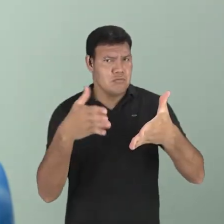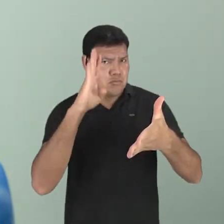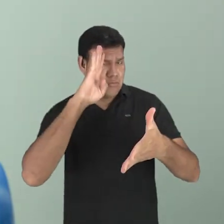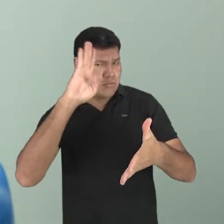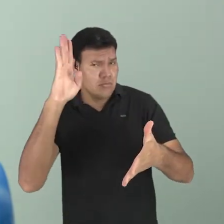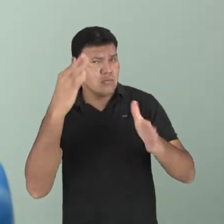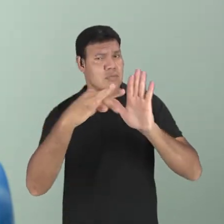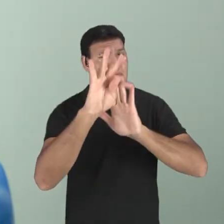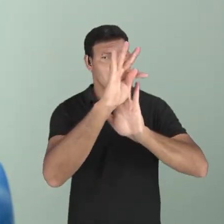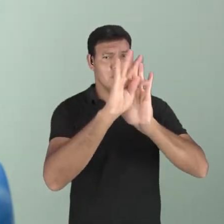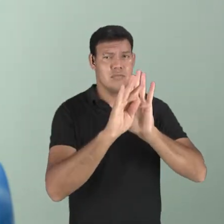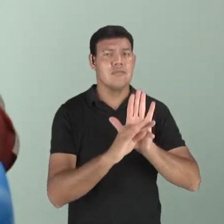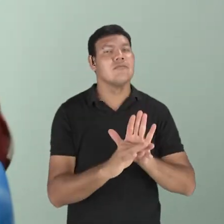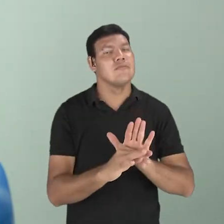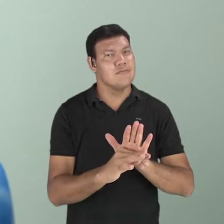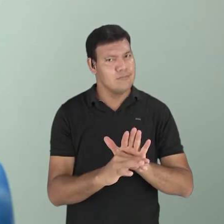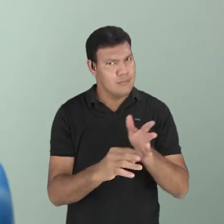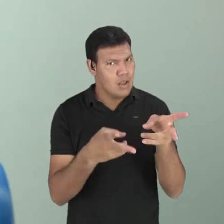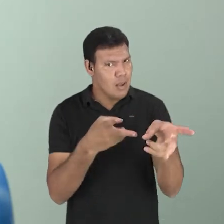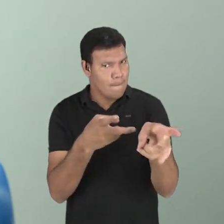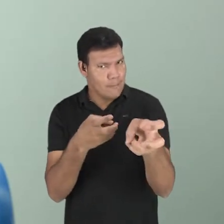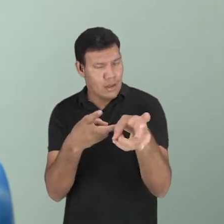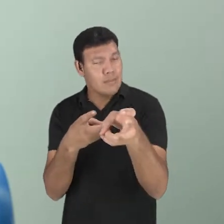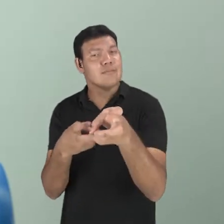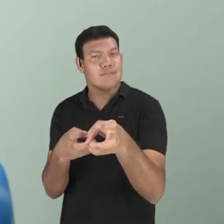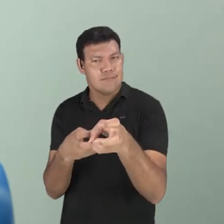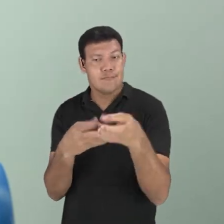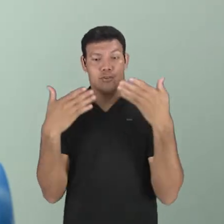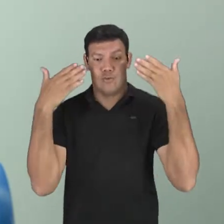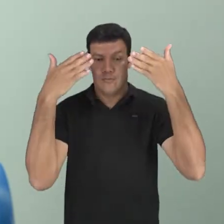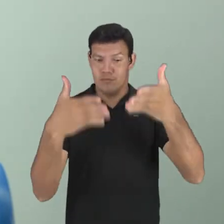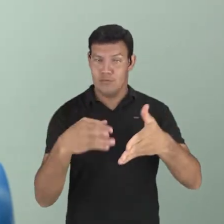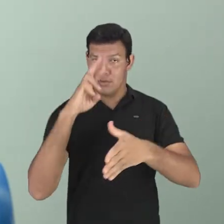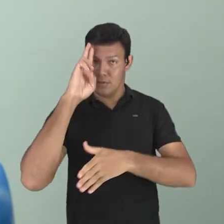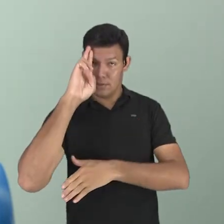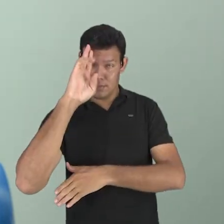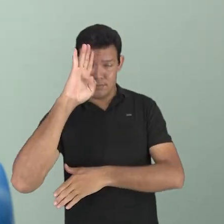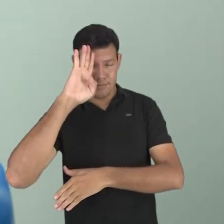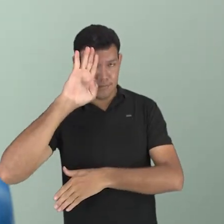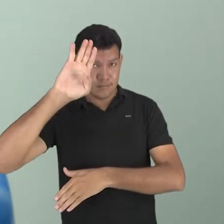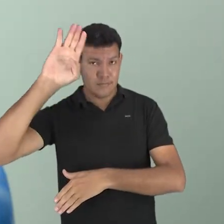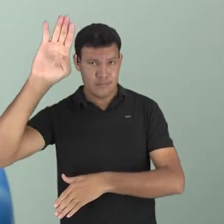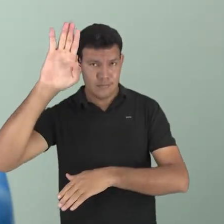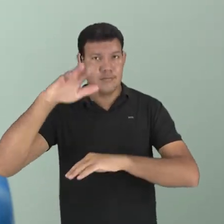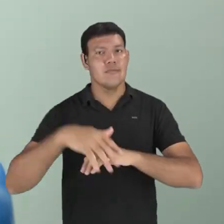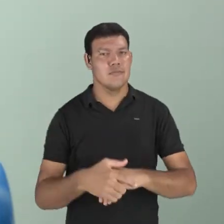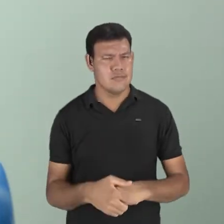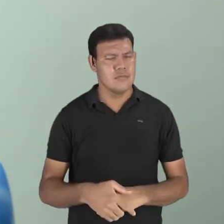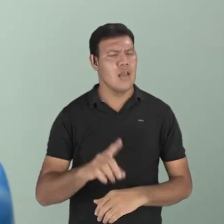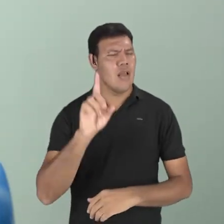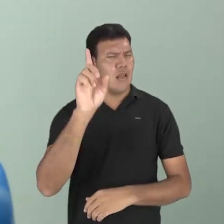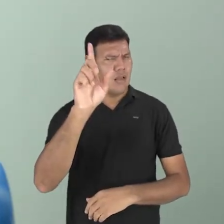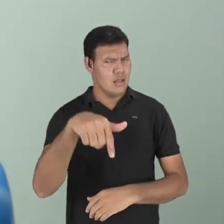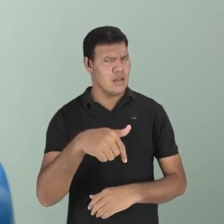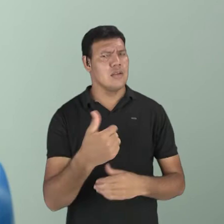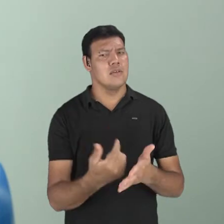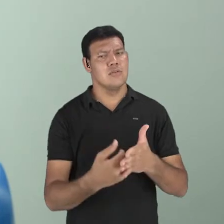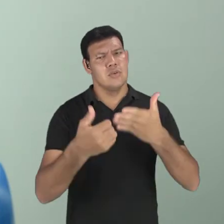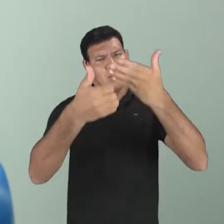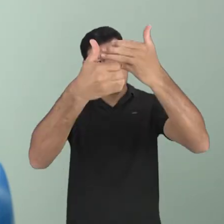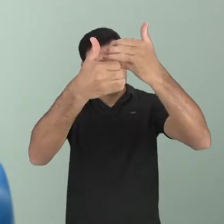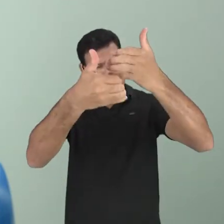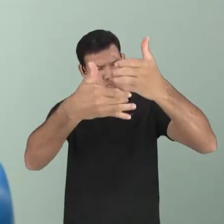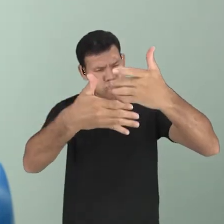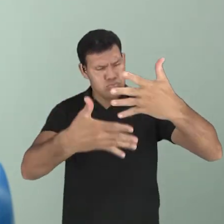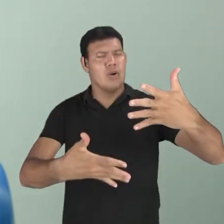nós vamos perceber, crianças, que a ideia principal, a ideia central de um texto é aquela que permanece durante